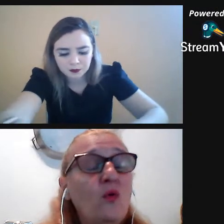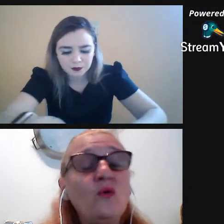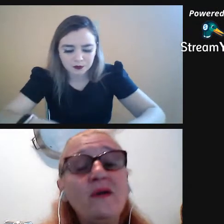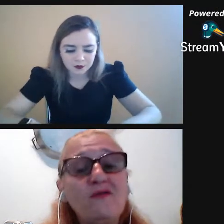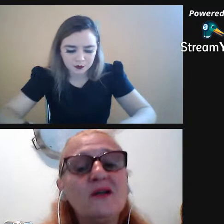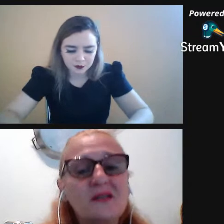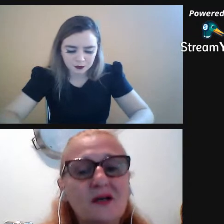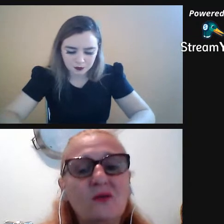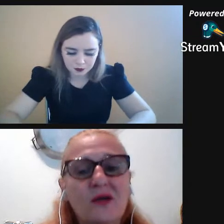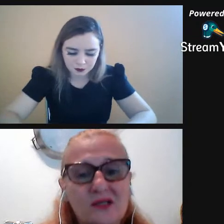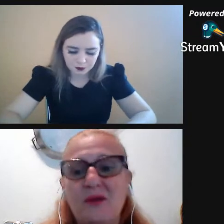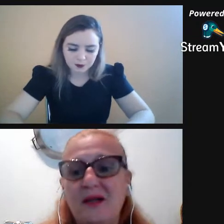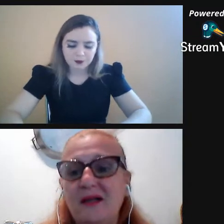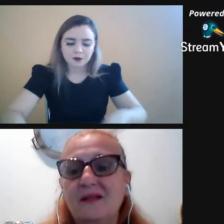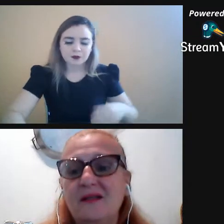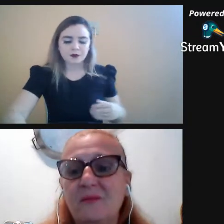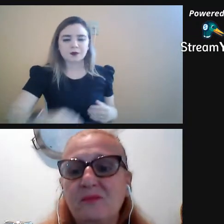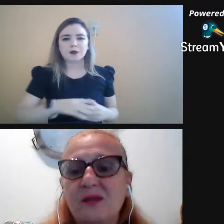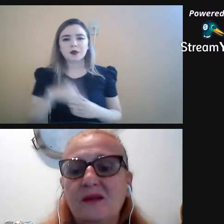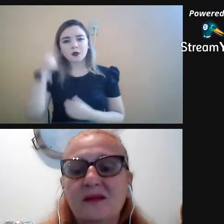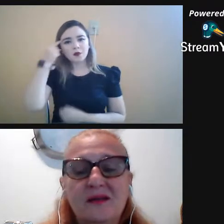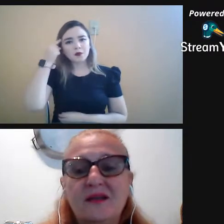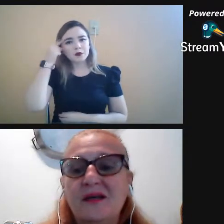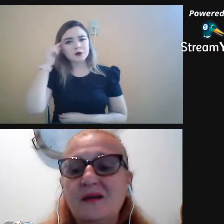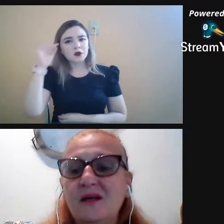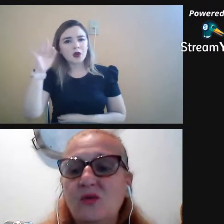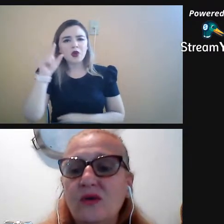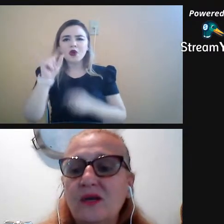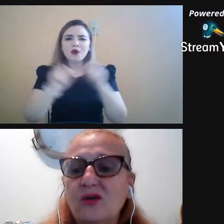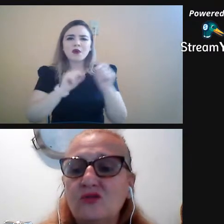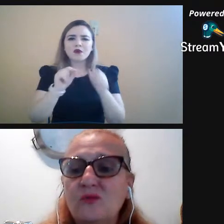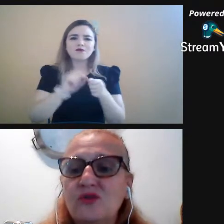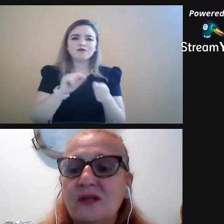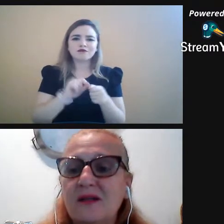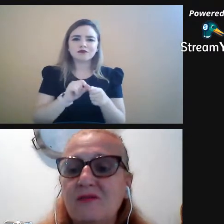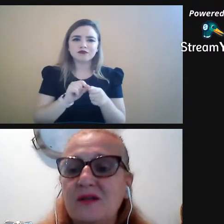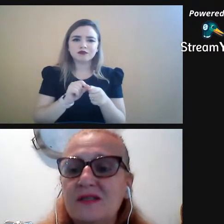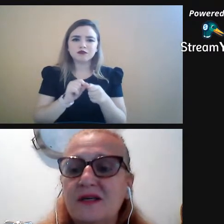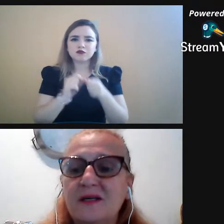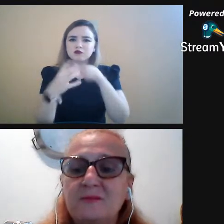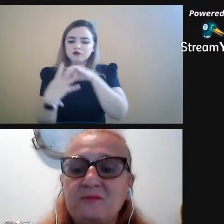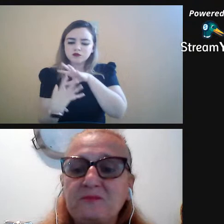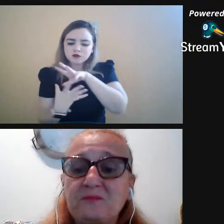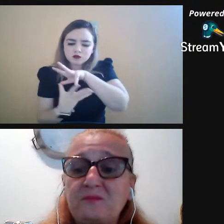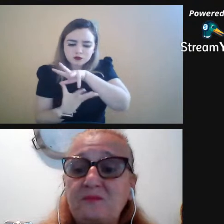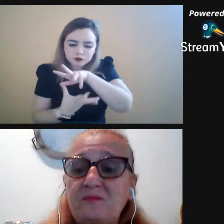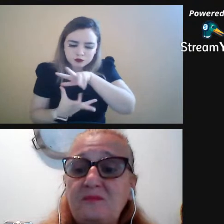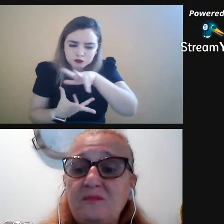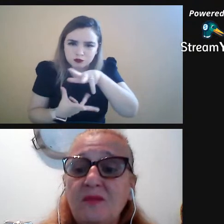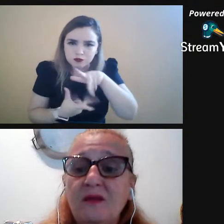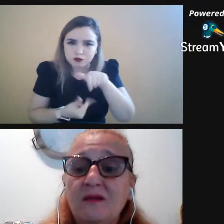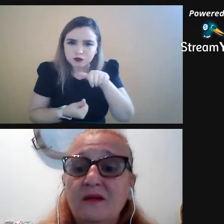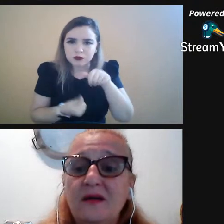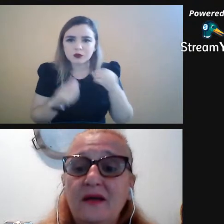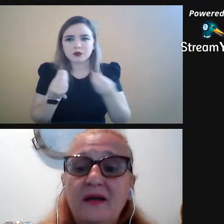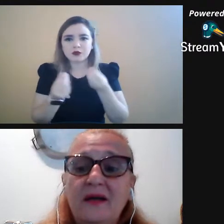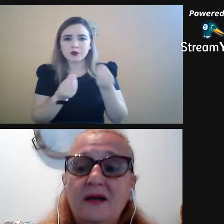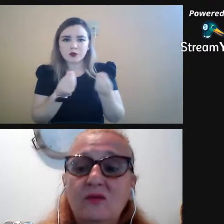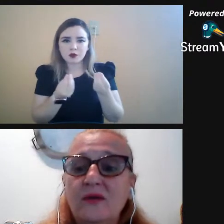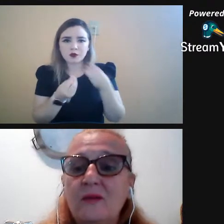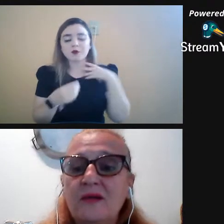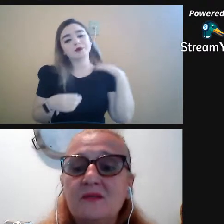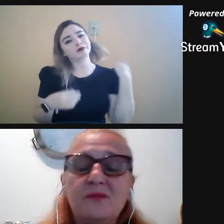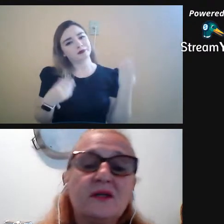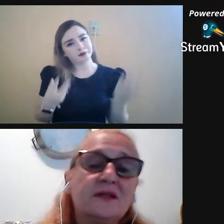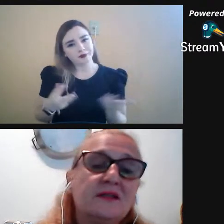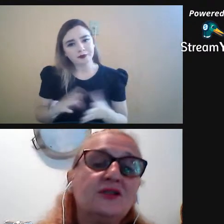pensar o que fazer com esse planeta, né? O que, que nós vamos tentar fazer? Pois